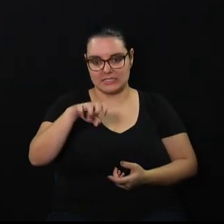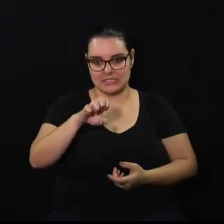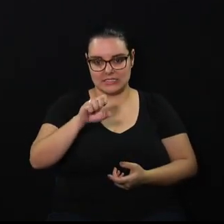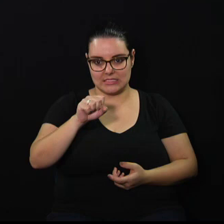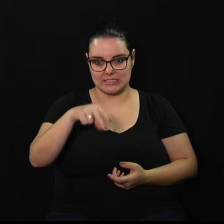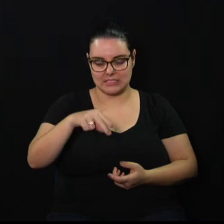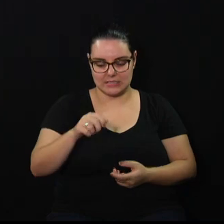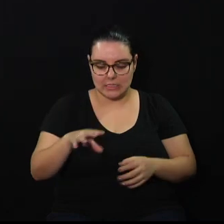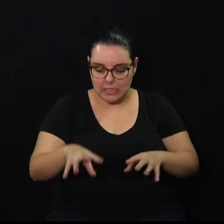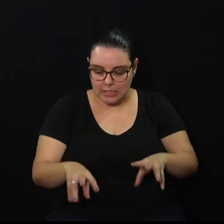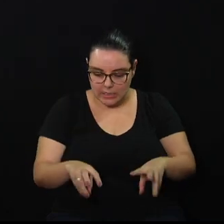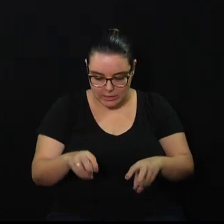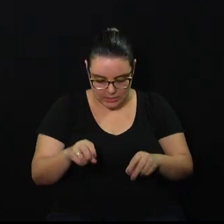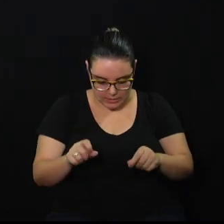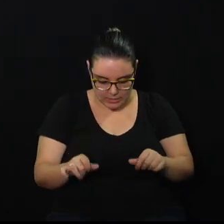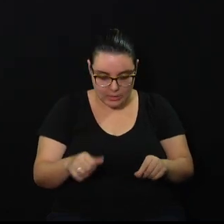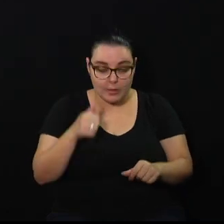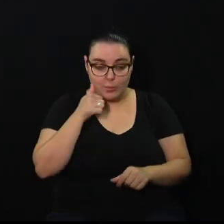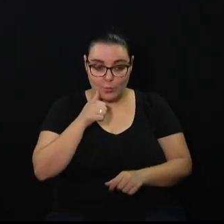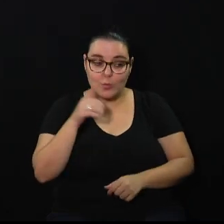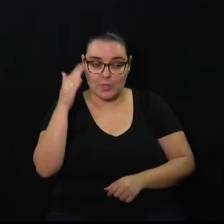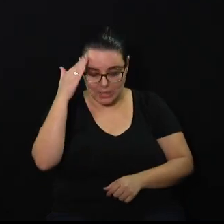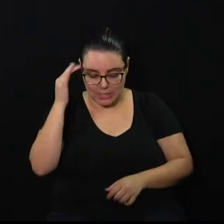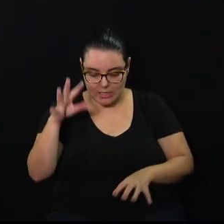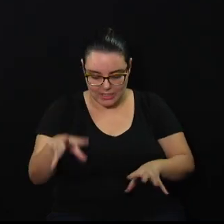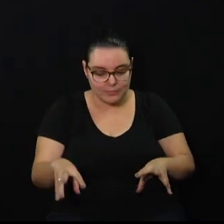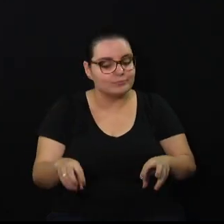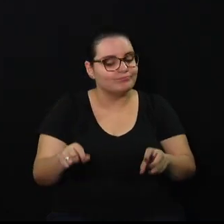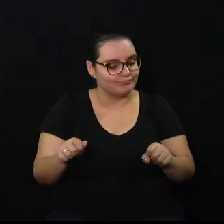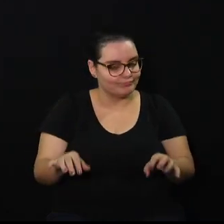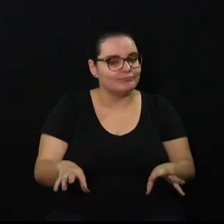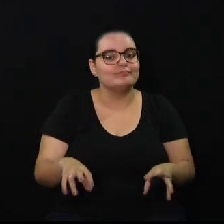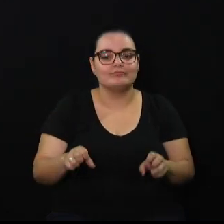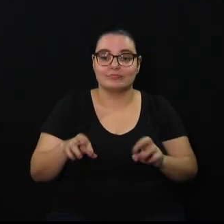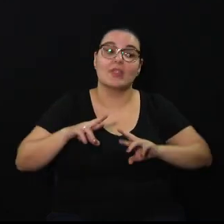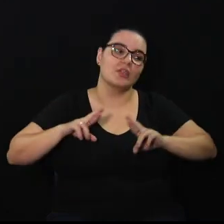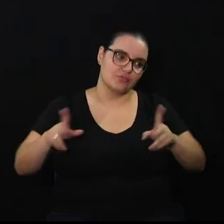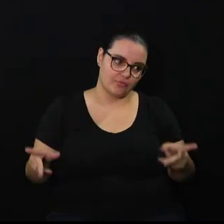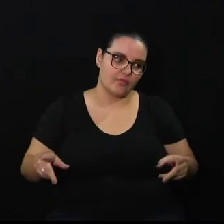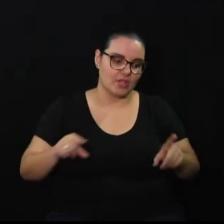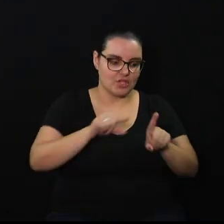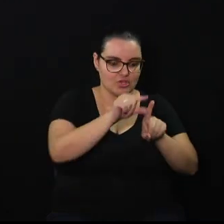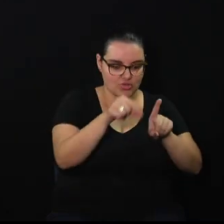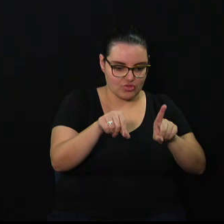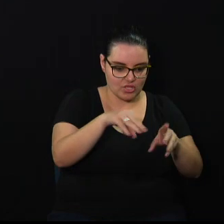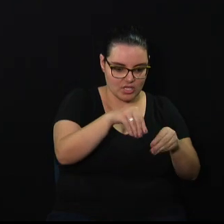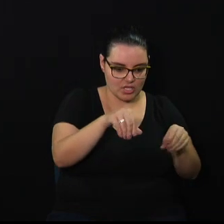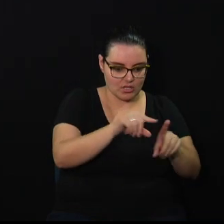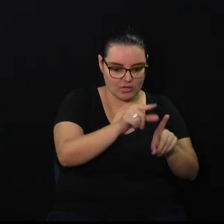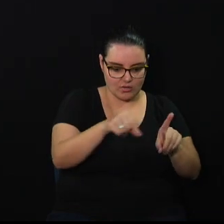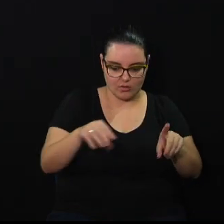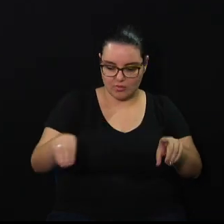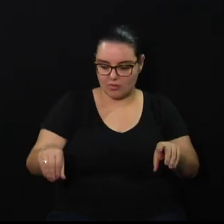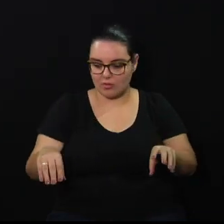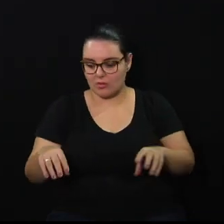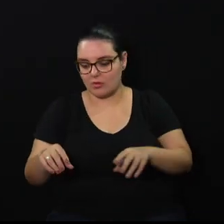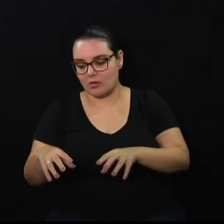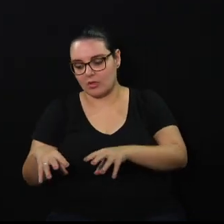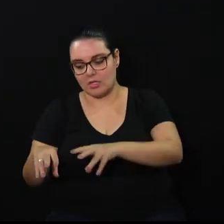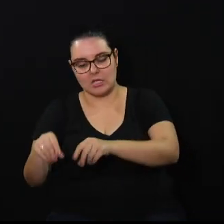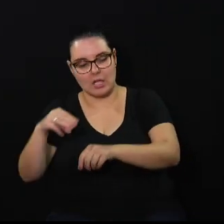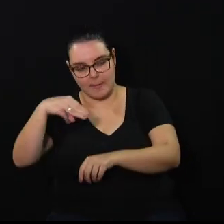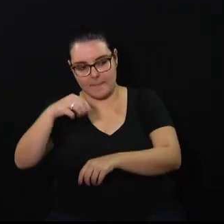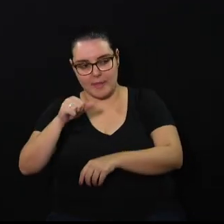pegarem na mão pra quem é mulher e vai na cozinha sabe que a sensação é totalmente diferente né o sagu cozido não só